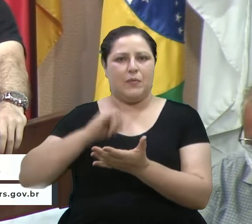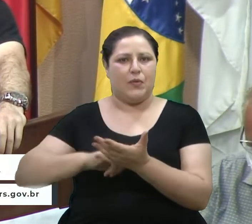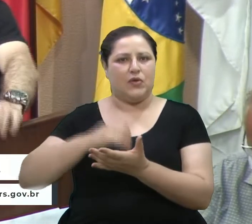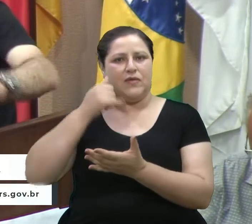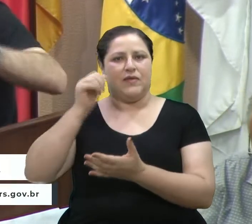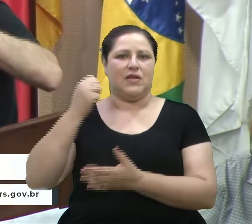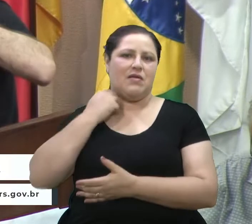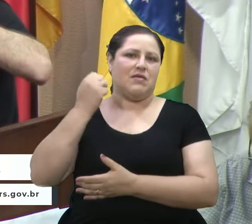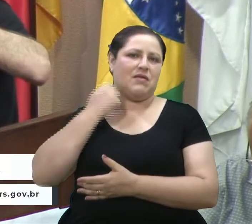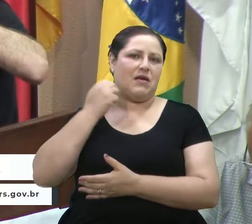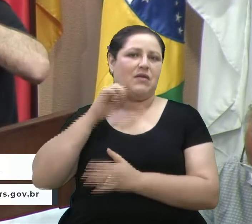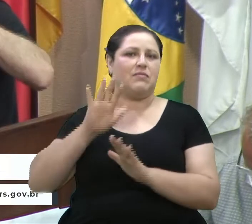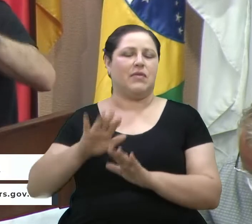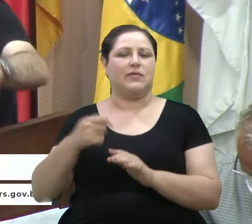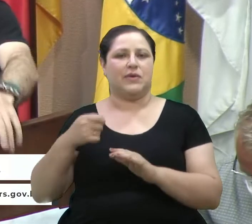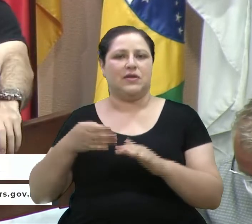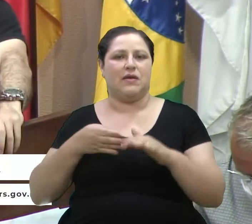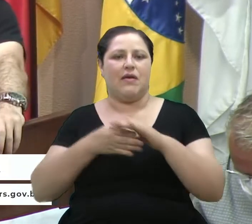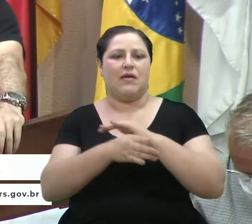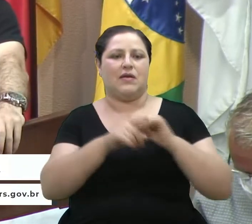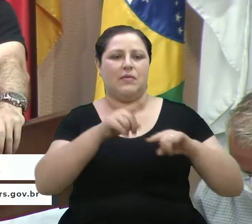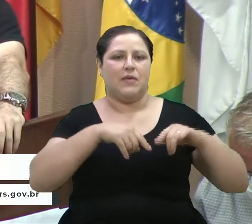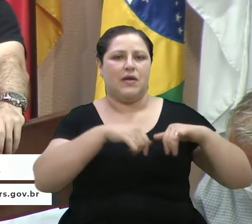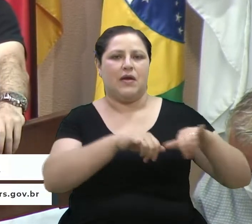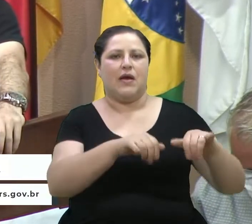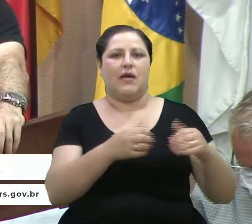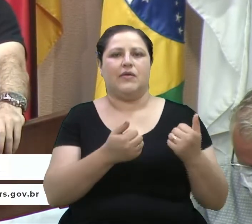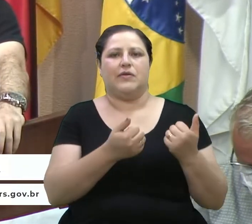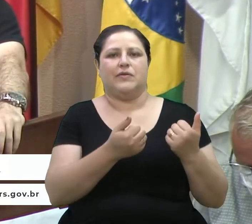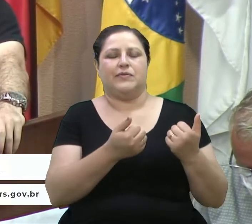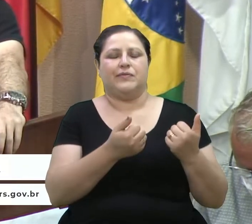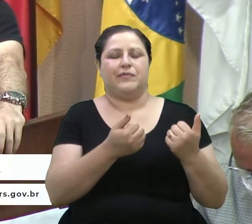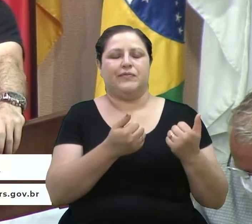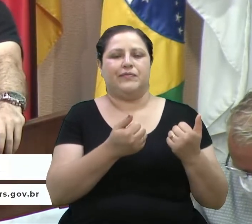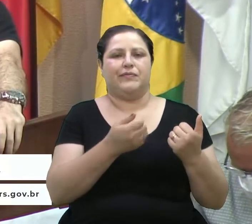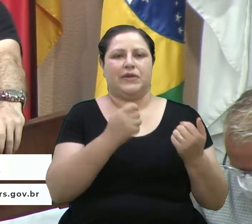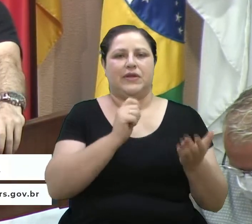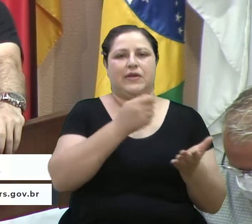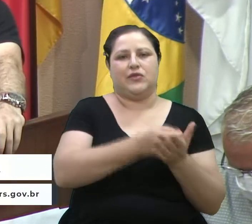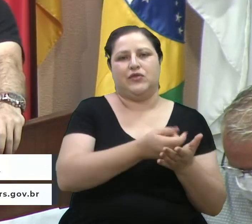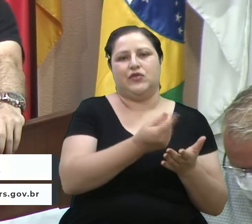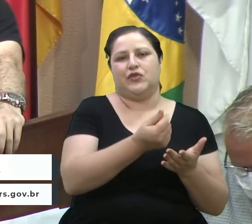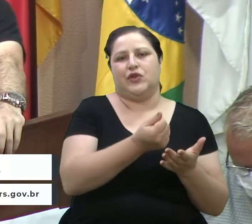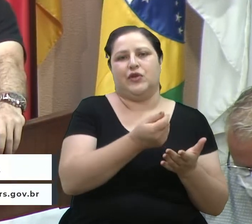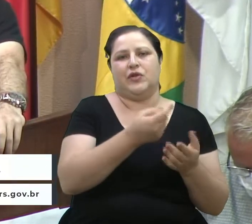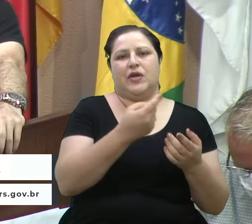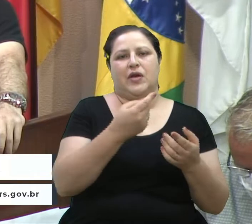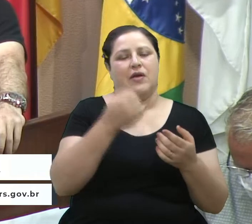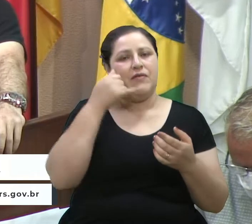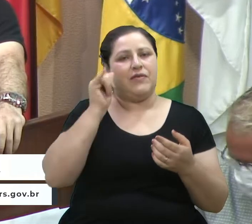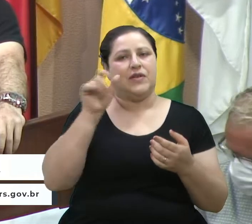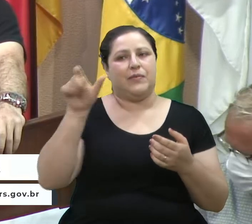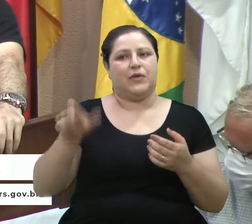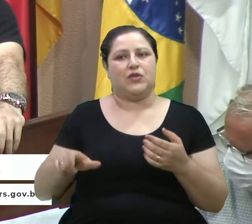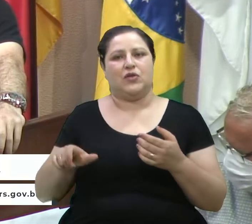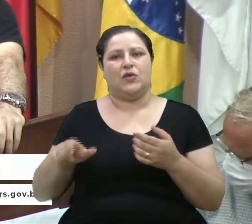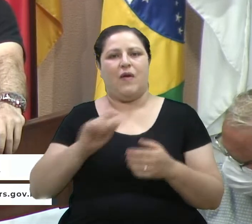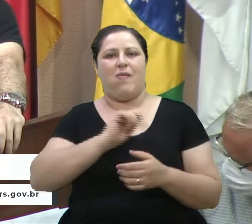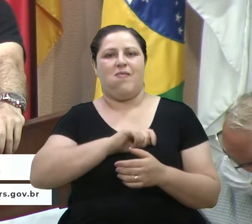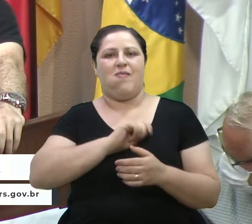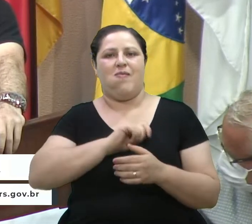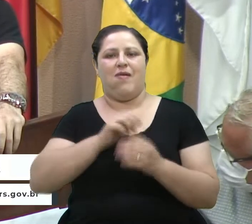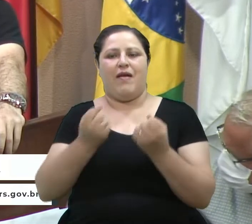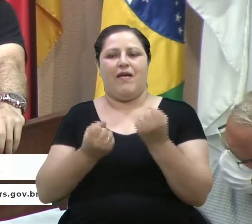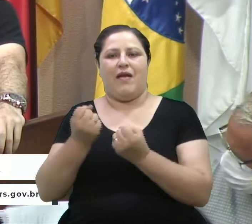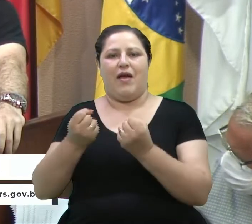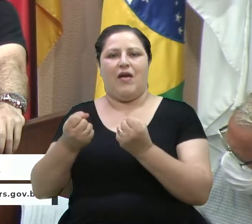dinheiro em sinaleiro ou entrada de supermercado para não ter o carro riscado, sendo coagido por essas pessoas. Então, espero que o poder público dê uma